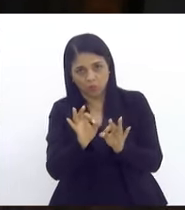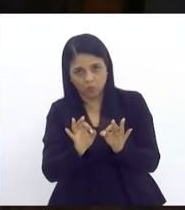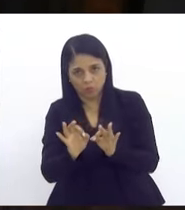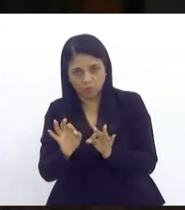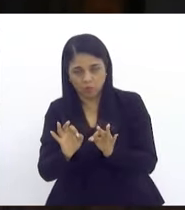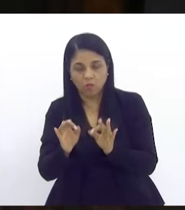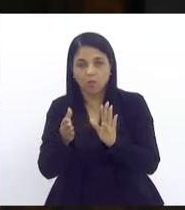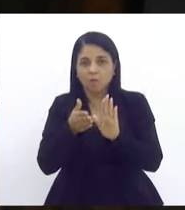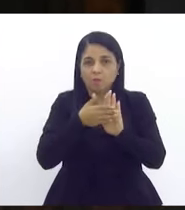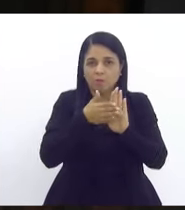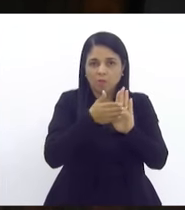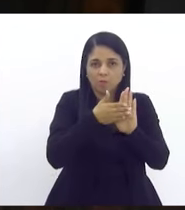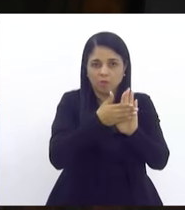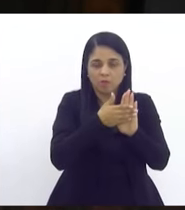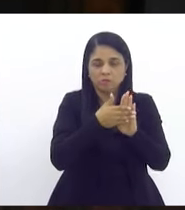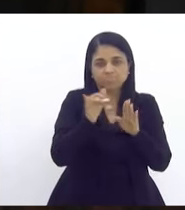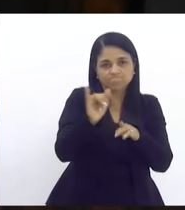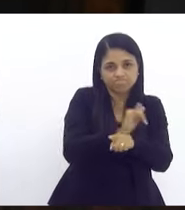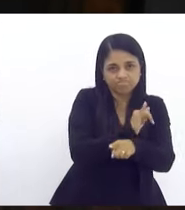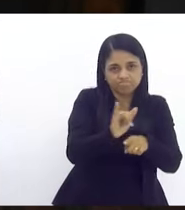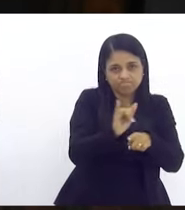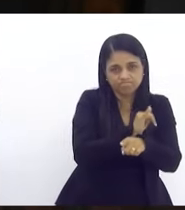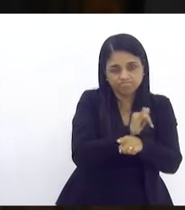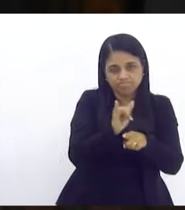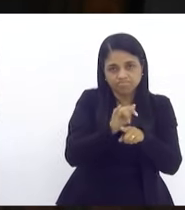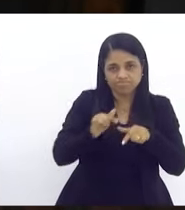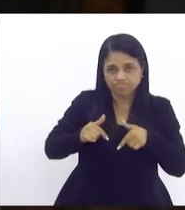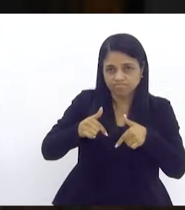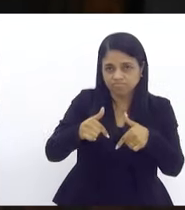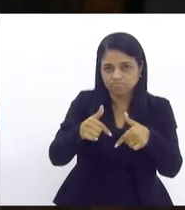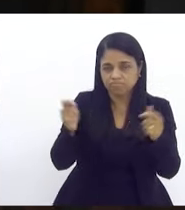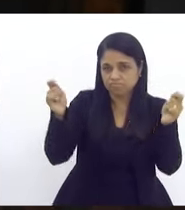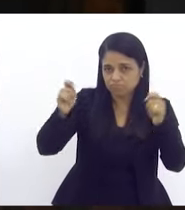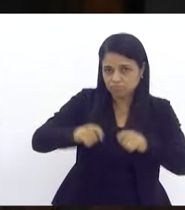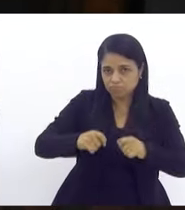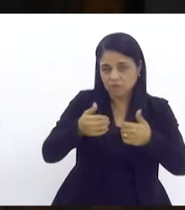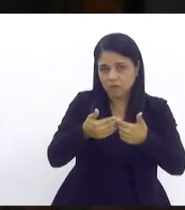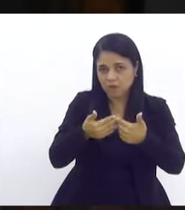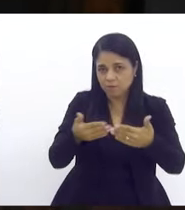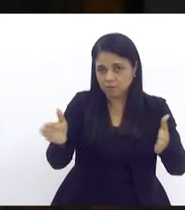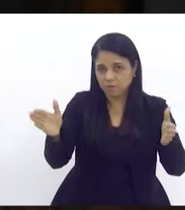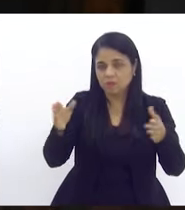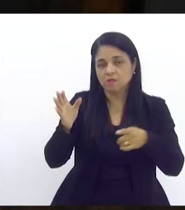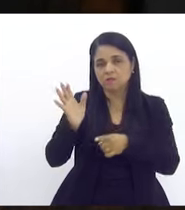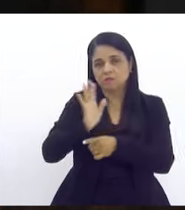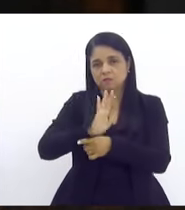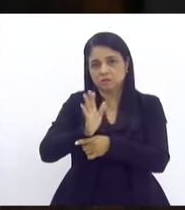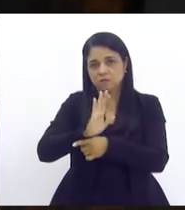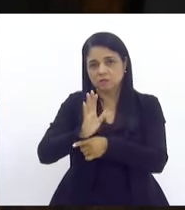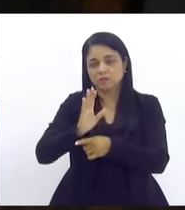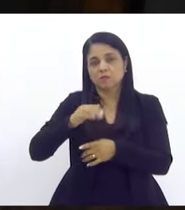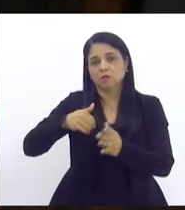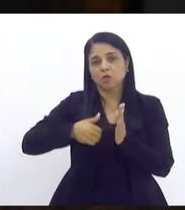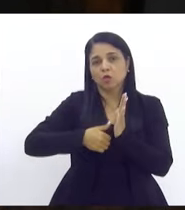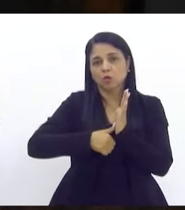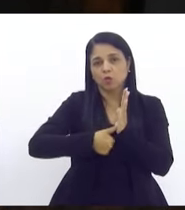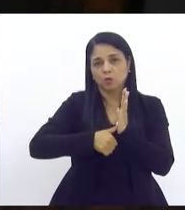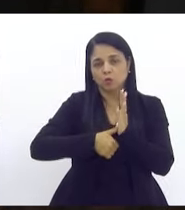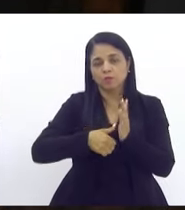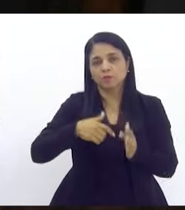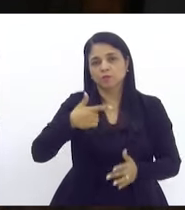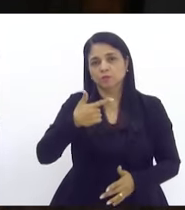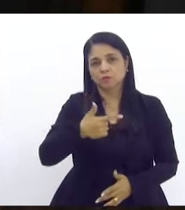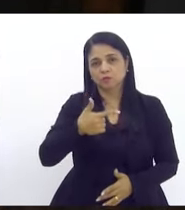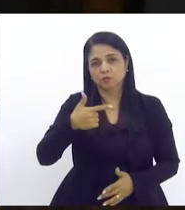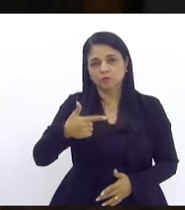preparar propostas e articular medidas que possibilitam a reabertura do Cine Clube 22BE de Macaé,